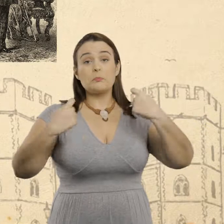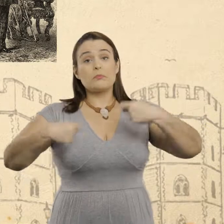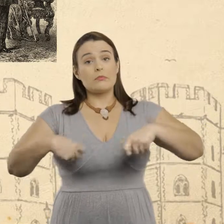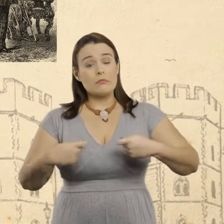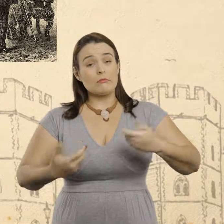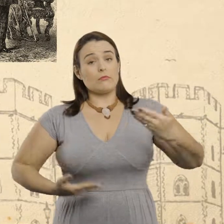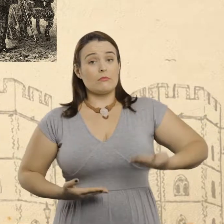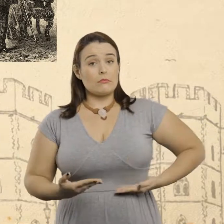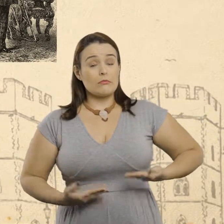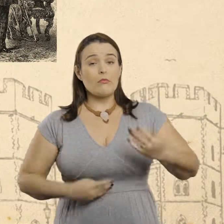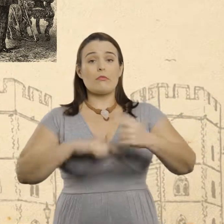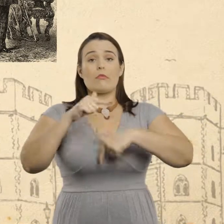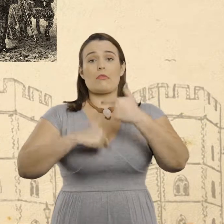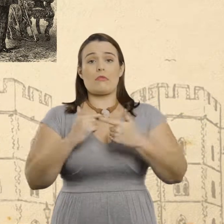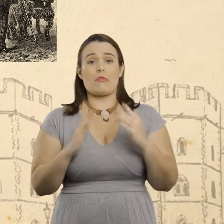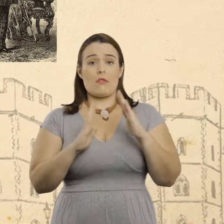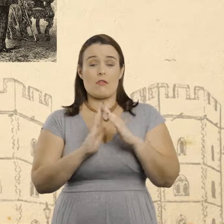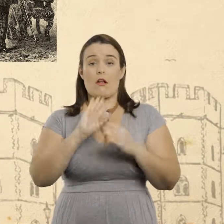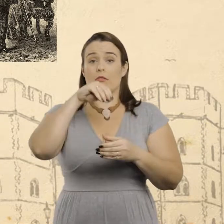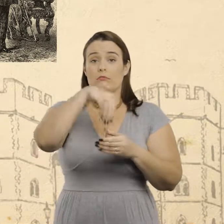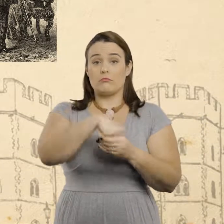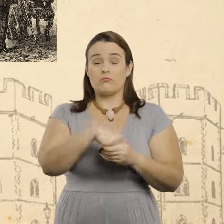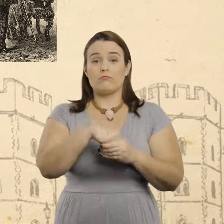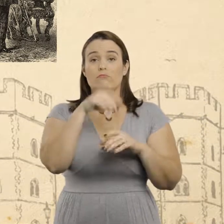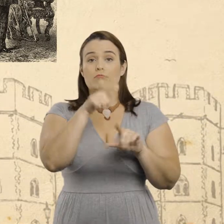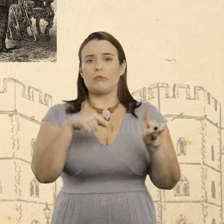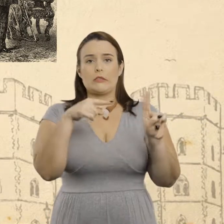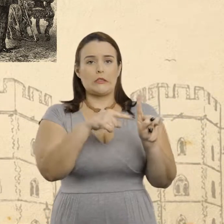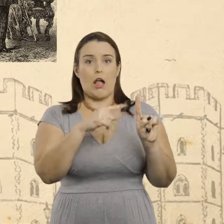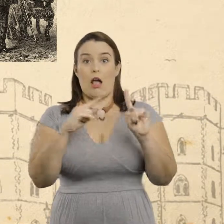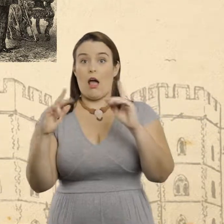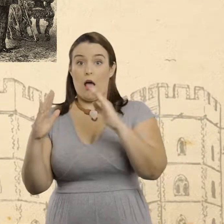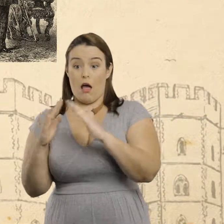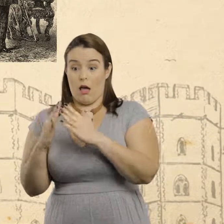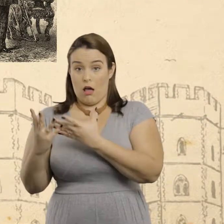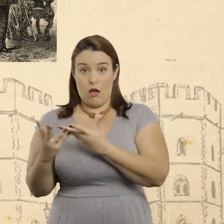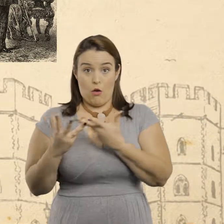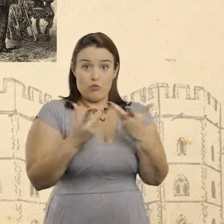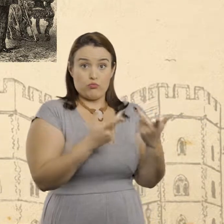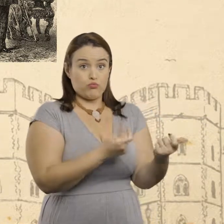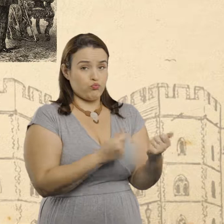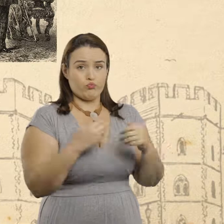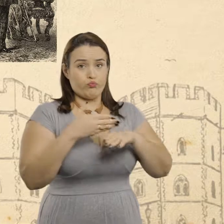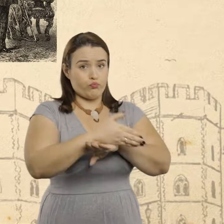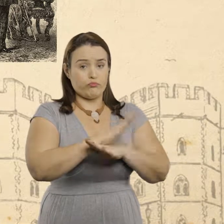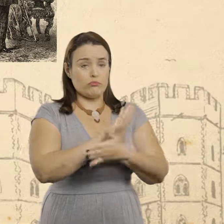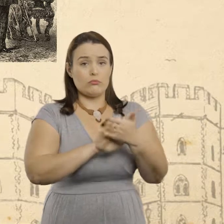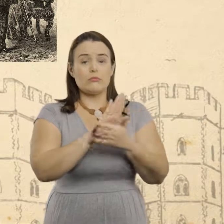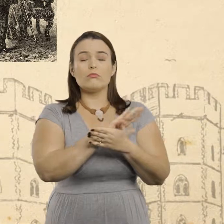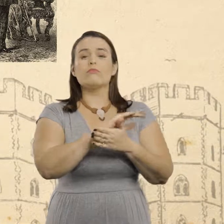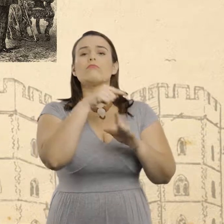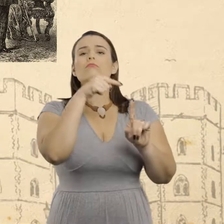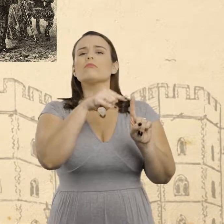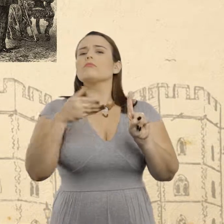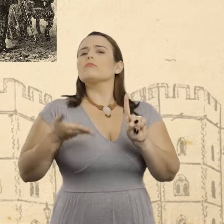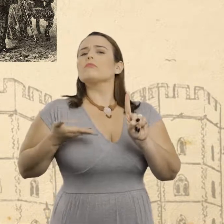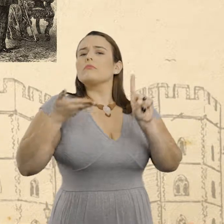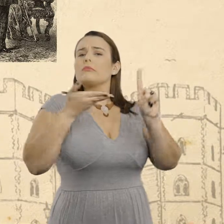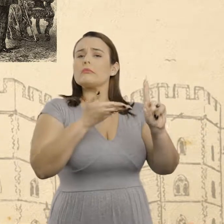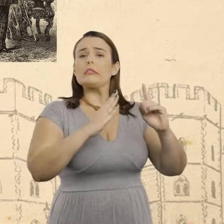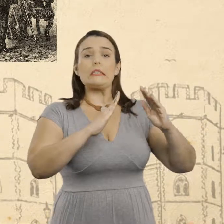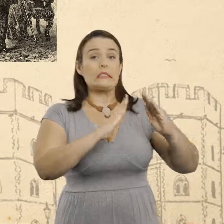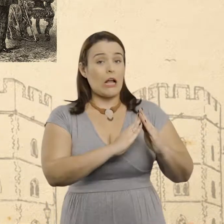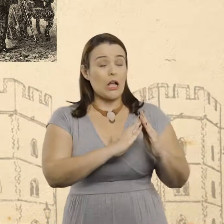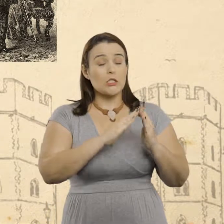só precisava de um criado para trabalhar em sua casa. Ele nunca convidava ninguém para visitá-lo. Ele era servido onde